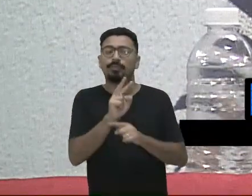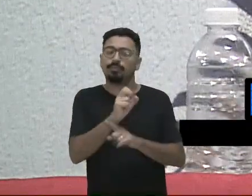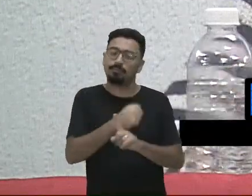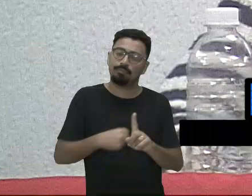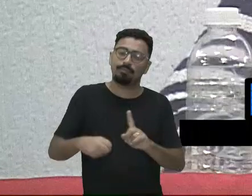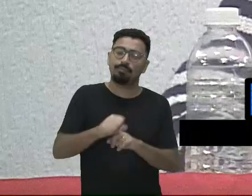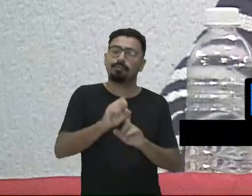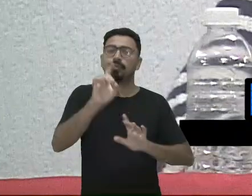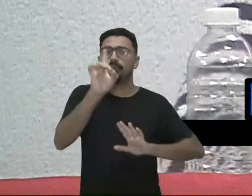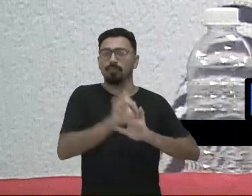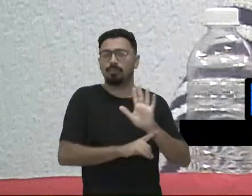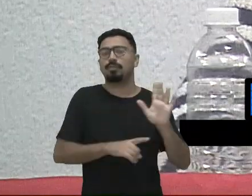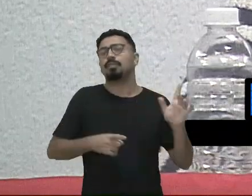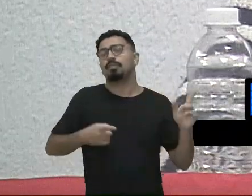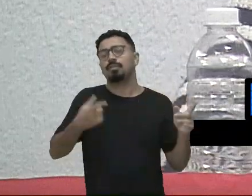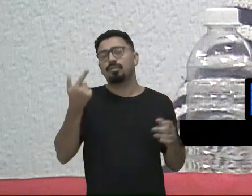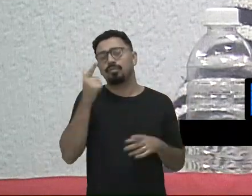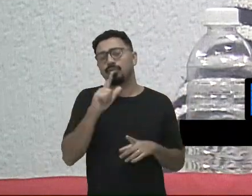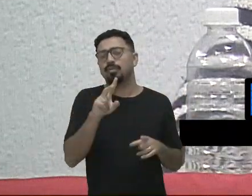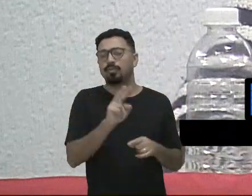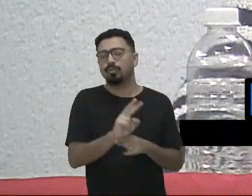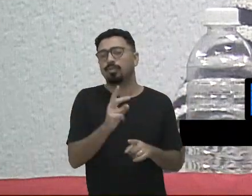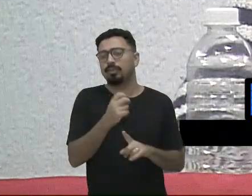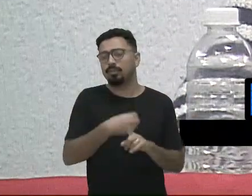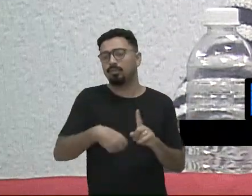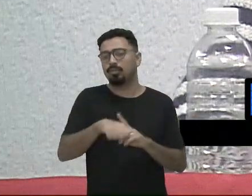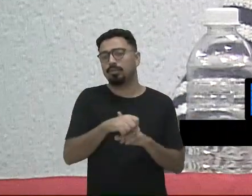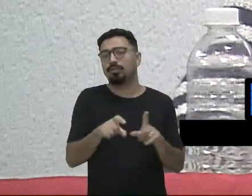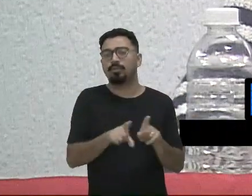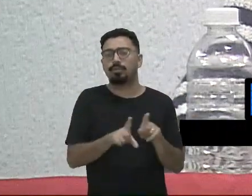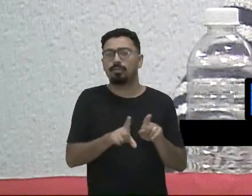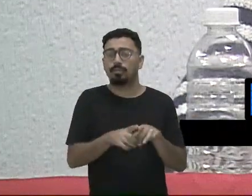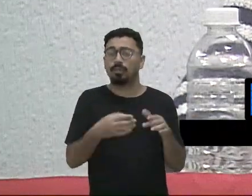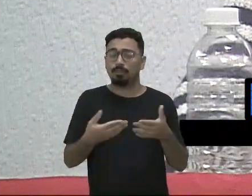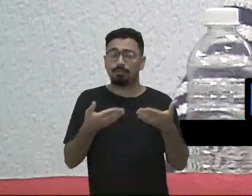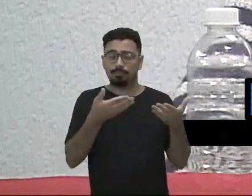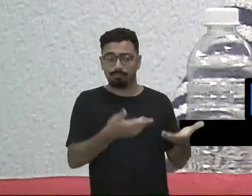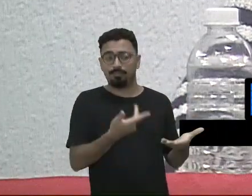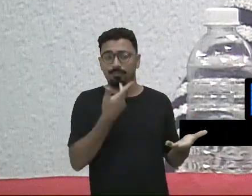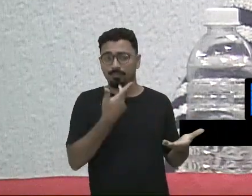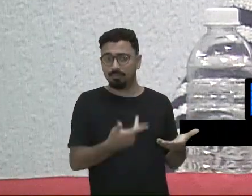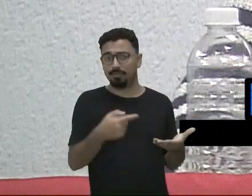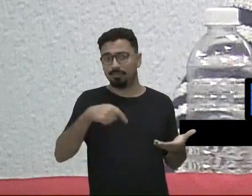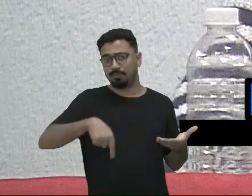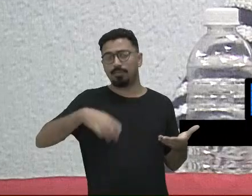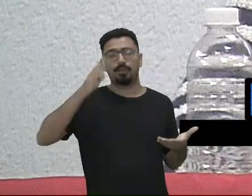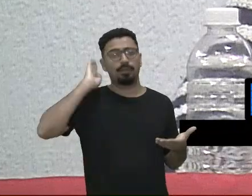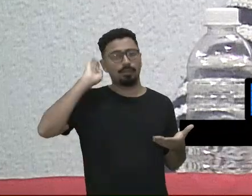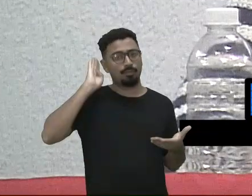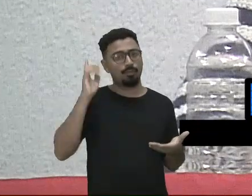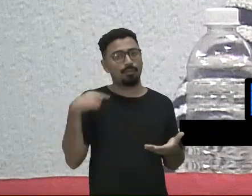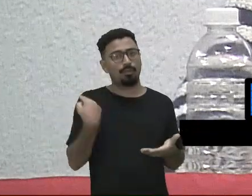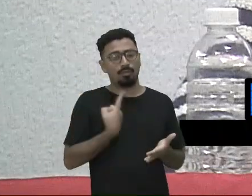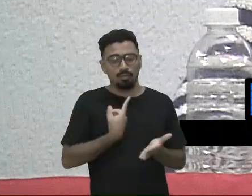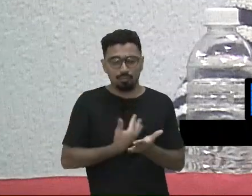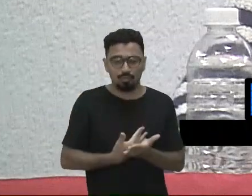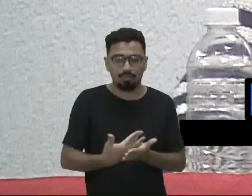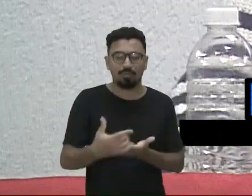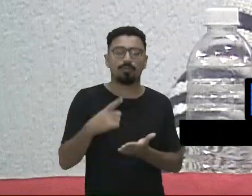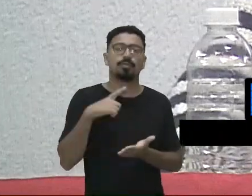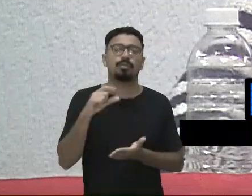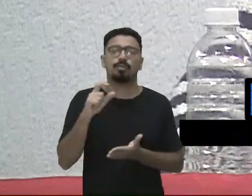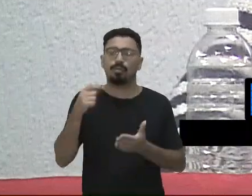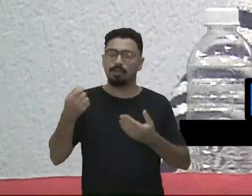garantia de direitos e proteção social. Diante disso, aqui no município de Taubaté, a gente começa a ter a